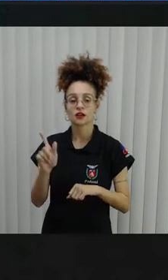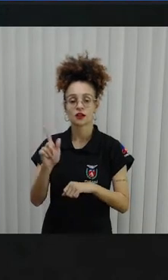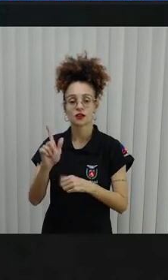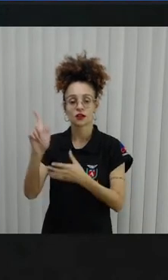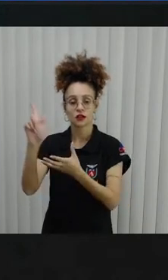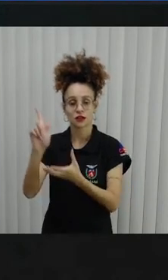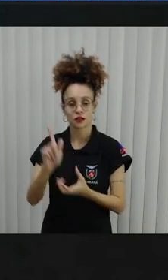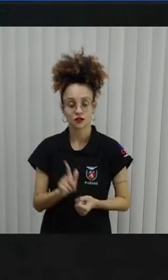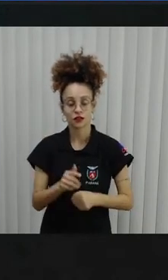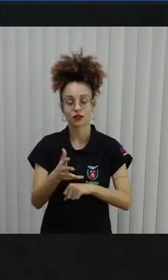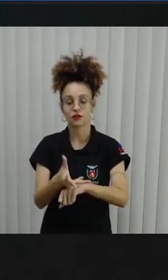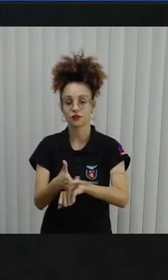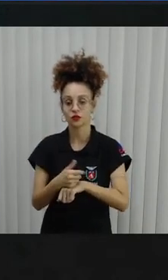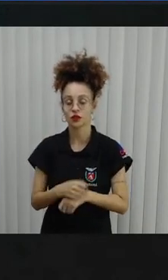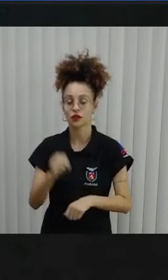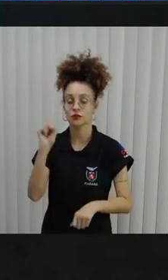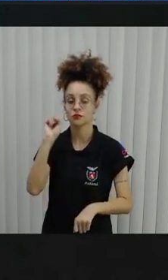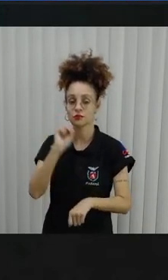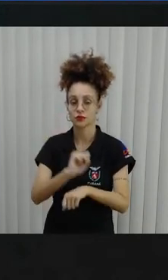gravidade, mude gravidade para